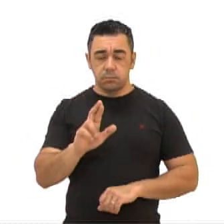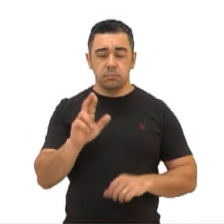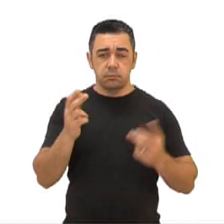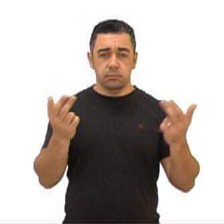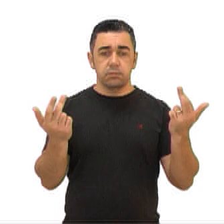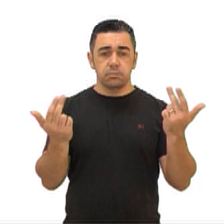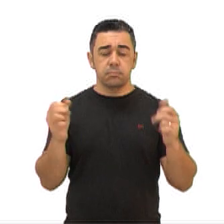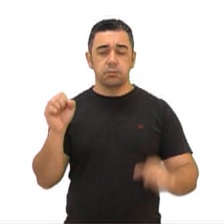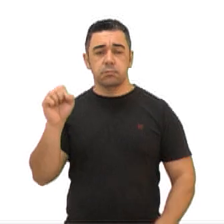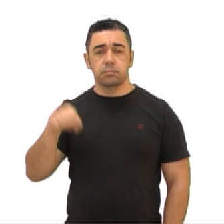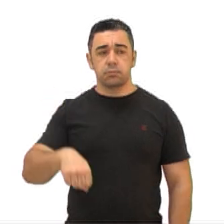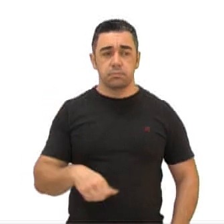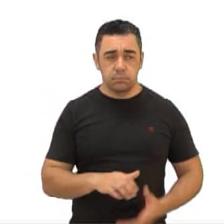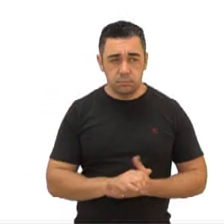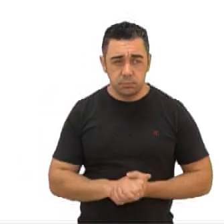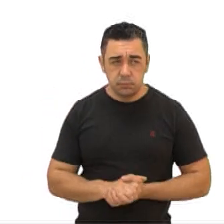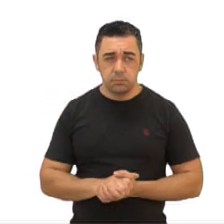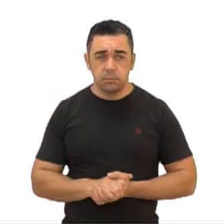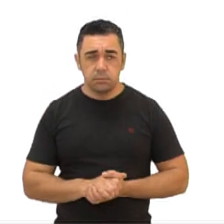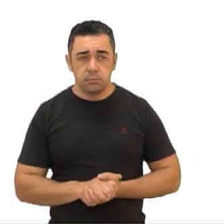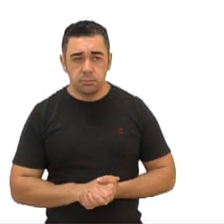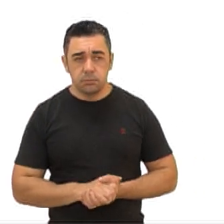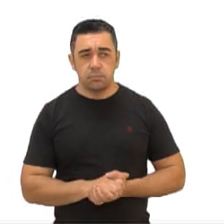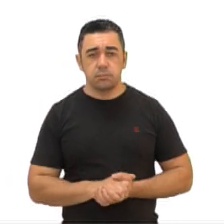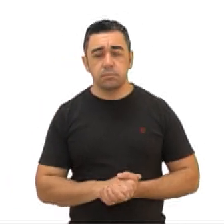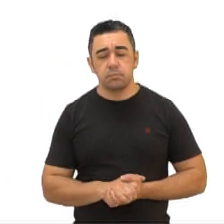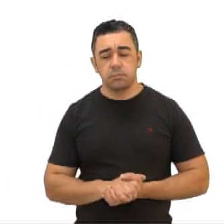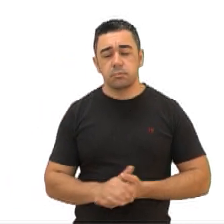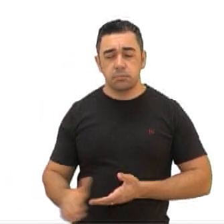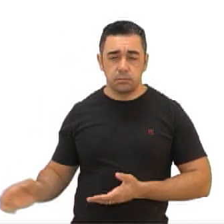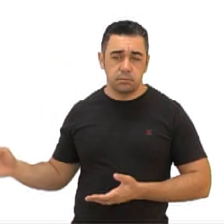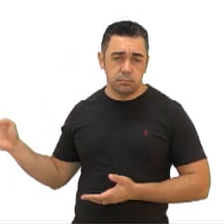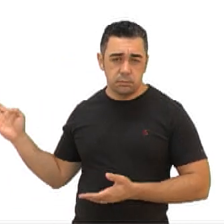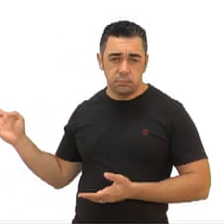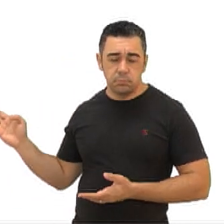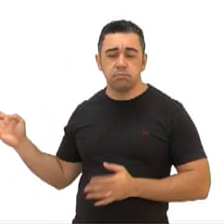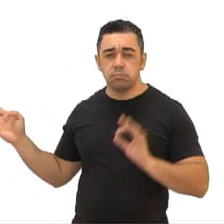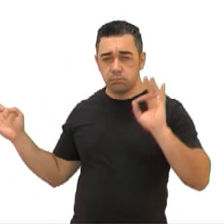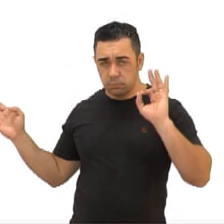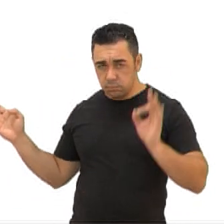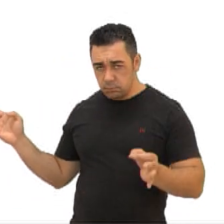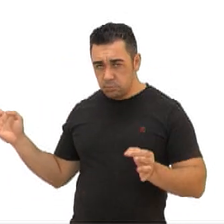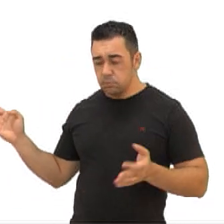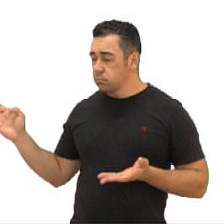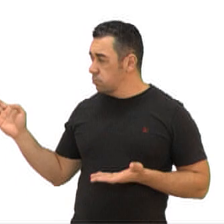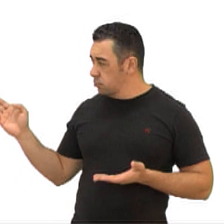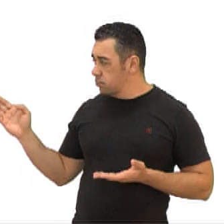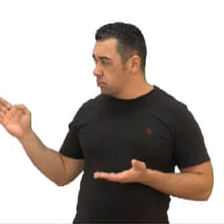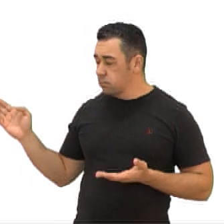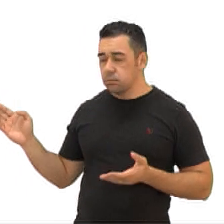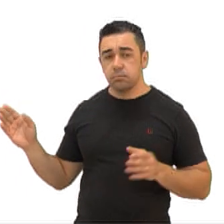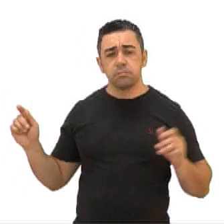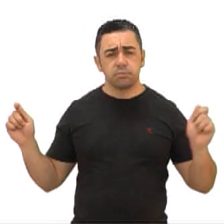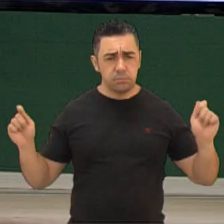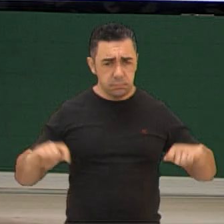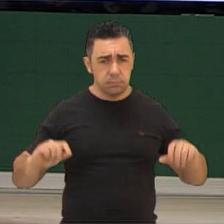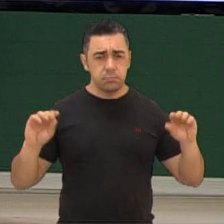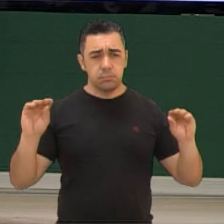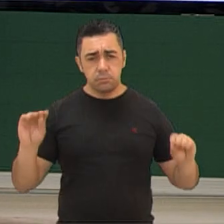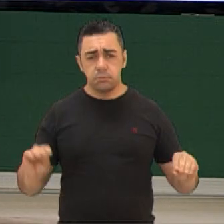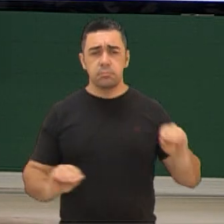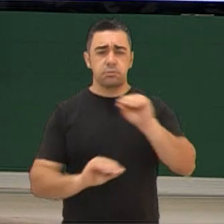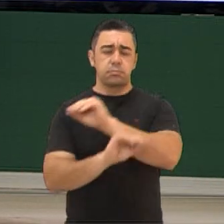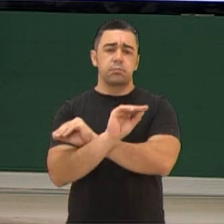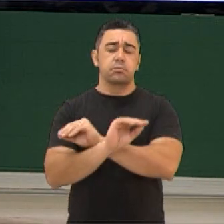igualdade, na hora de escrever essa igualdade, eu escrevi certo, apesar de ter invertido ela, mas